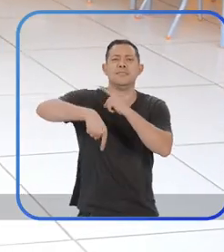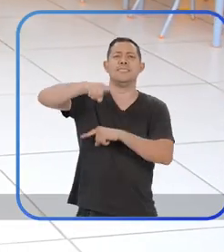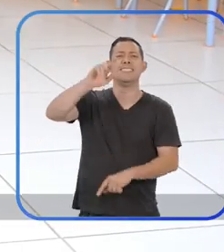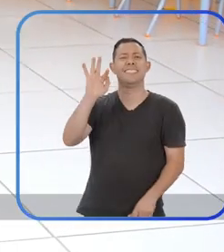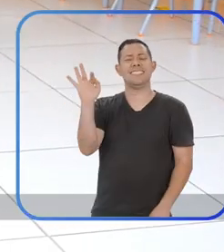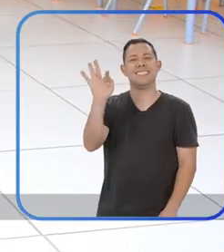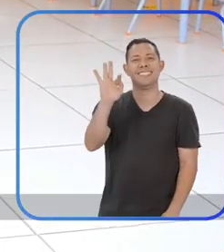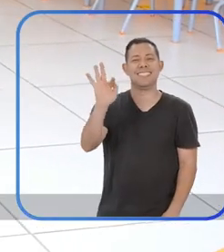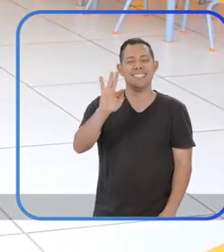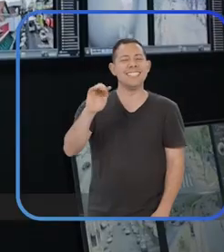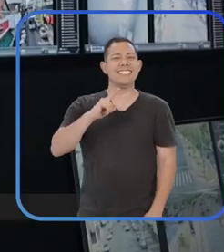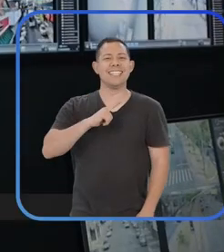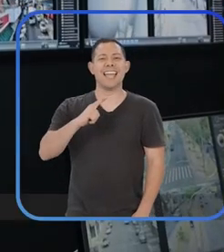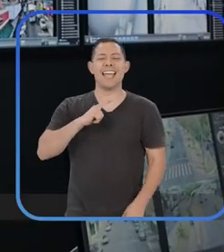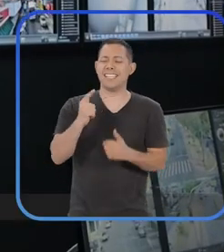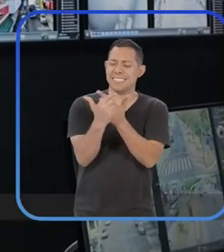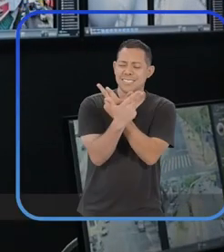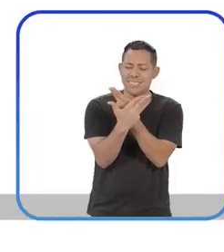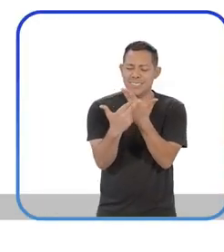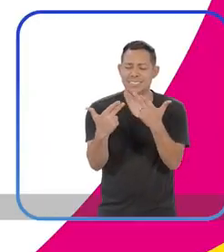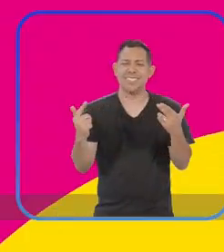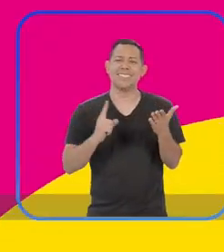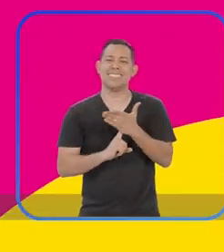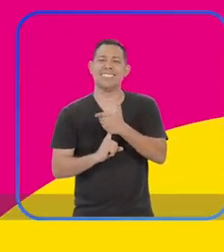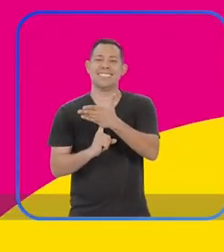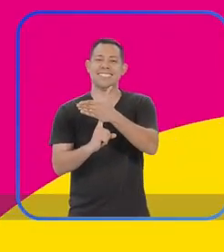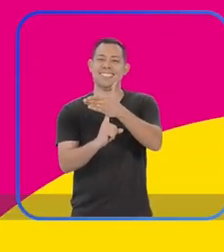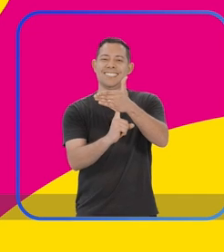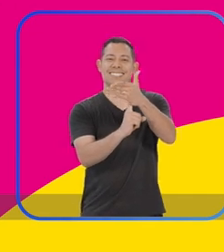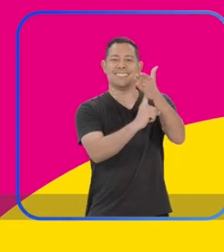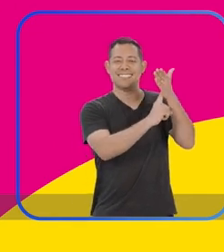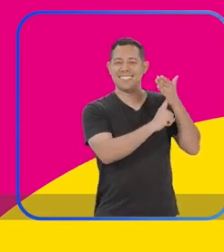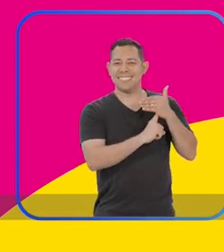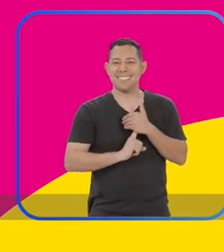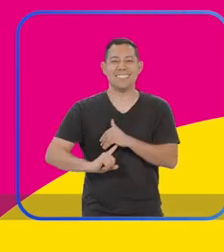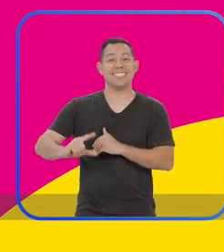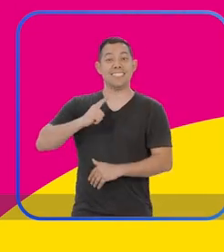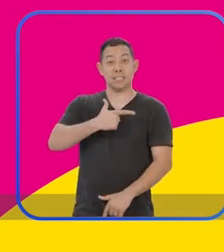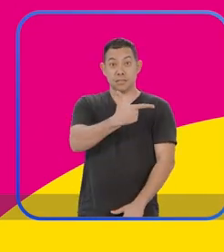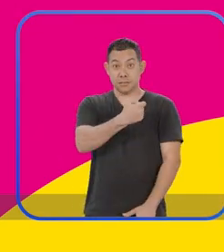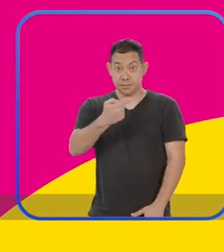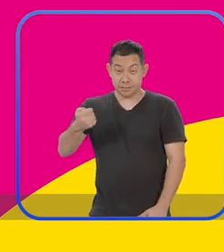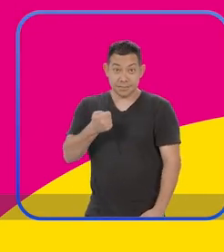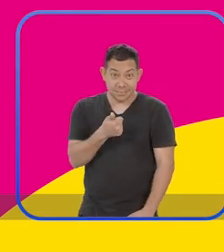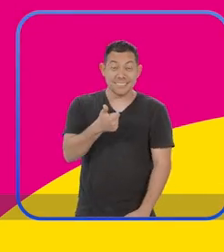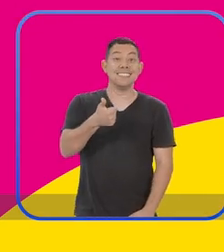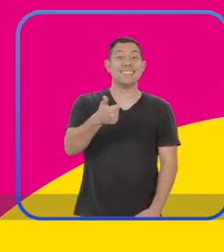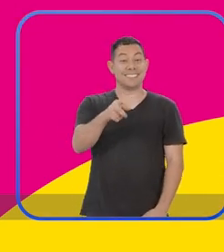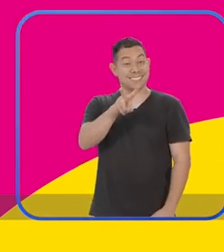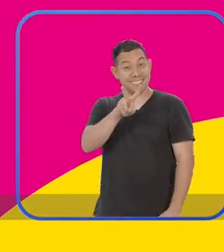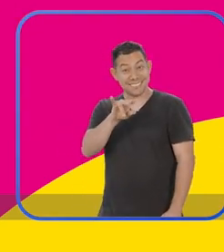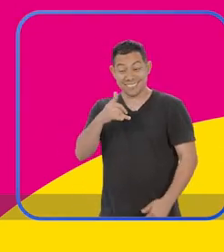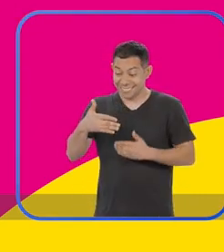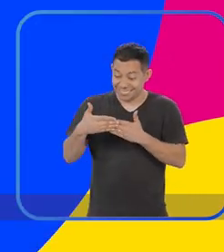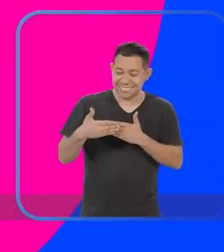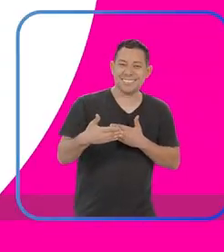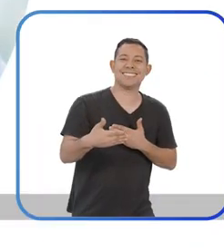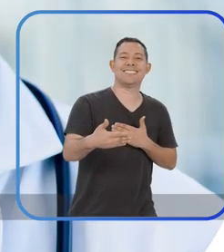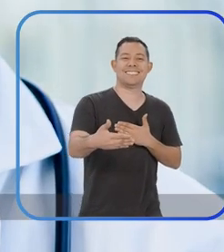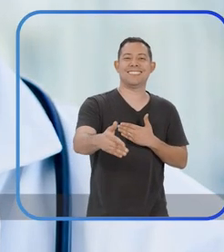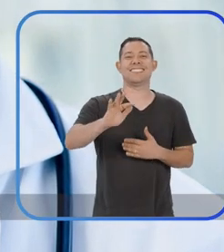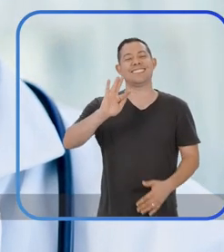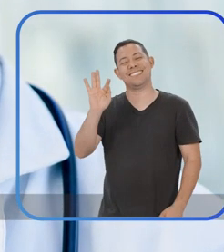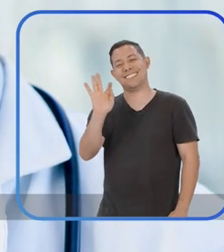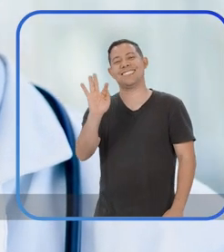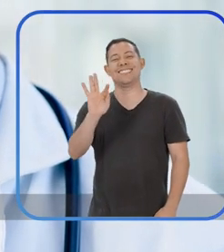De tanta inovação, modernidade, está prestes a fazer 200 anos de idade.